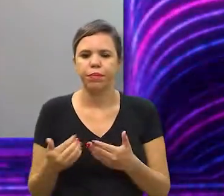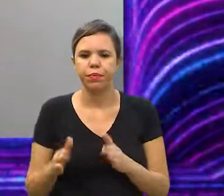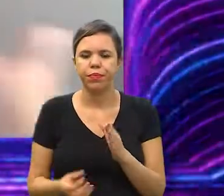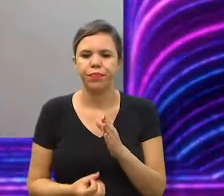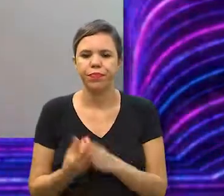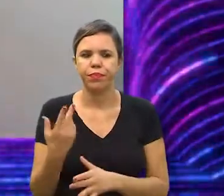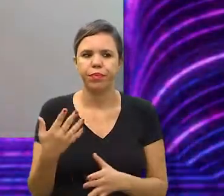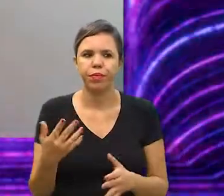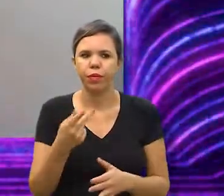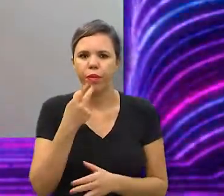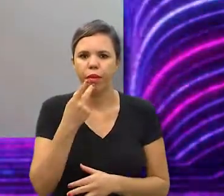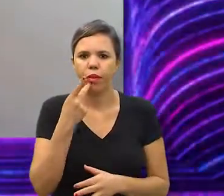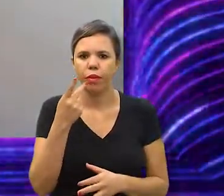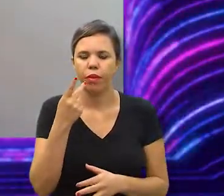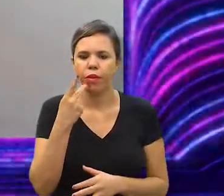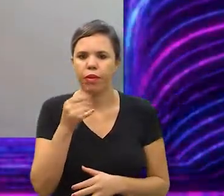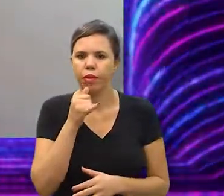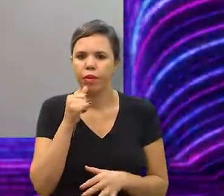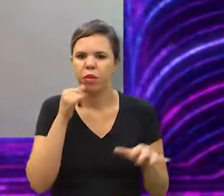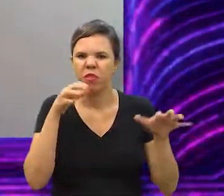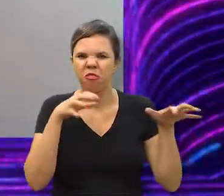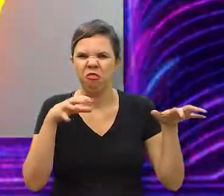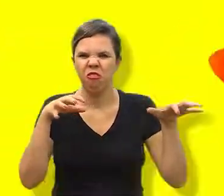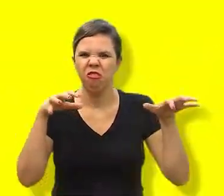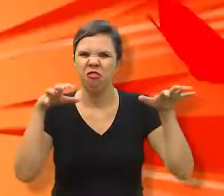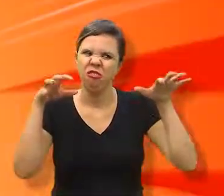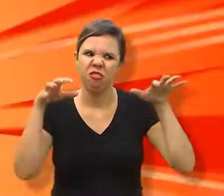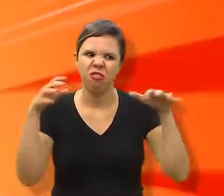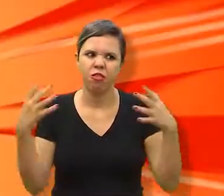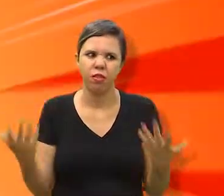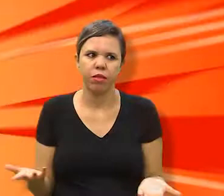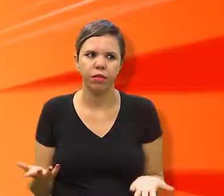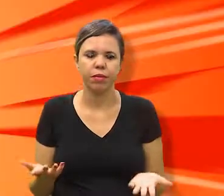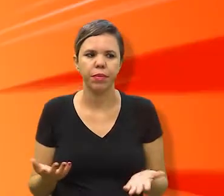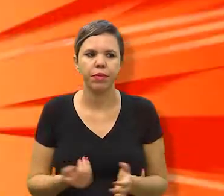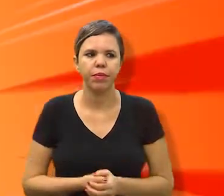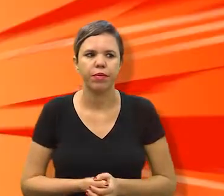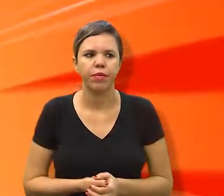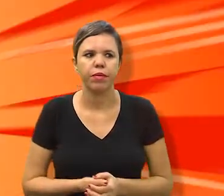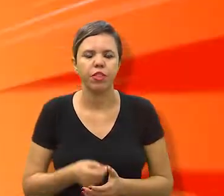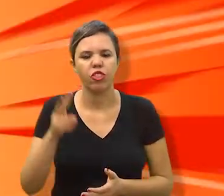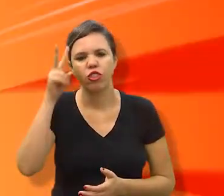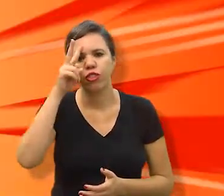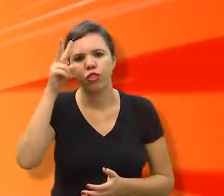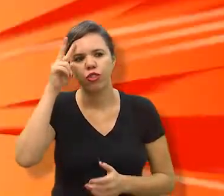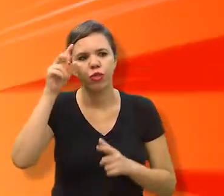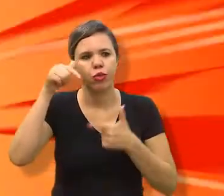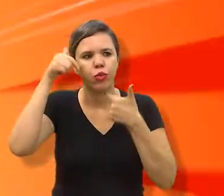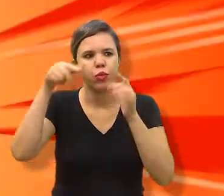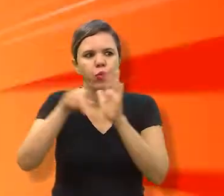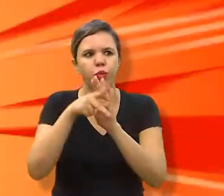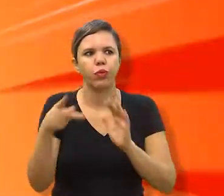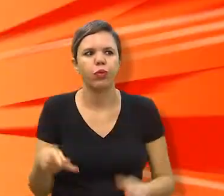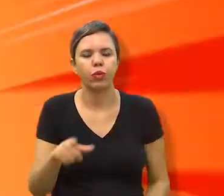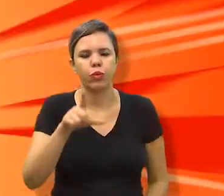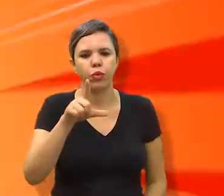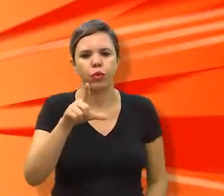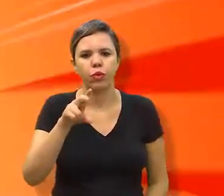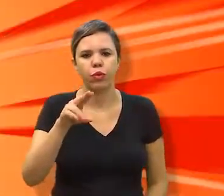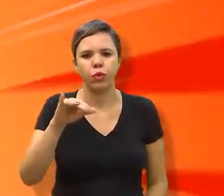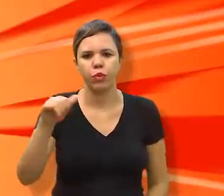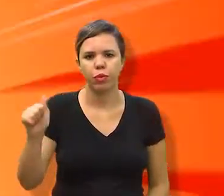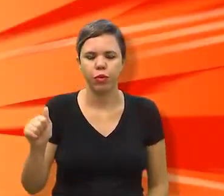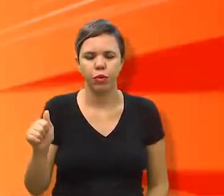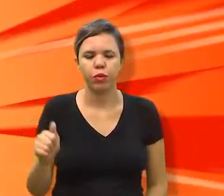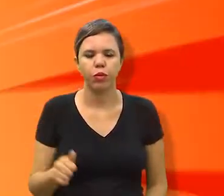essa coisa que a gente acabou chamando de Monstroverso, né? A saga de uma personagem específica, a Lúcia Drummond, que está